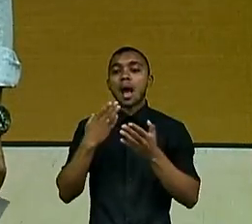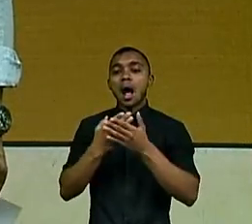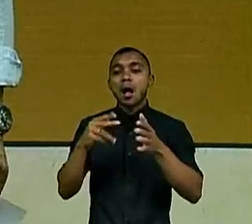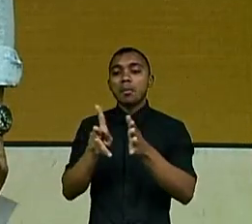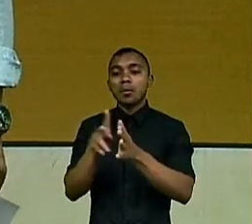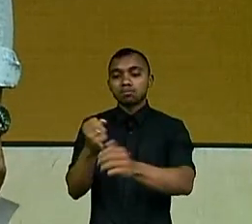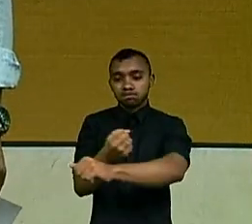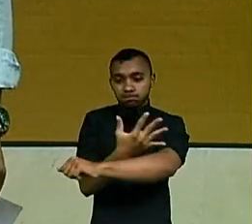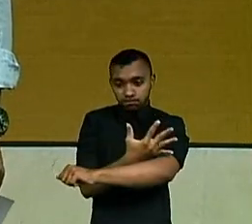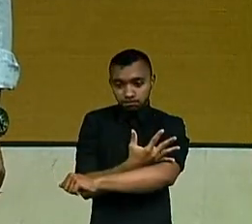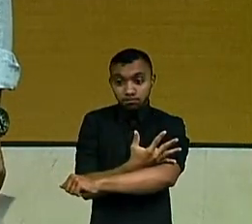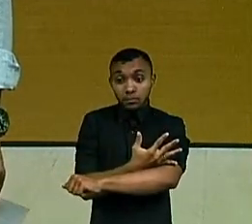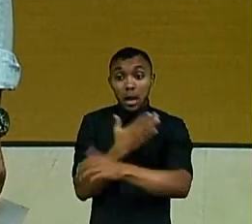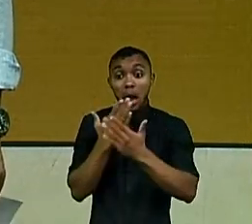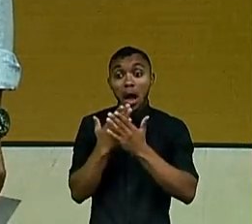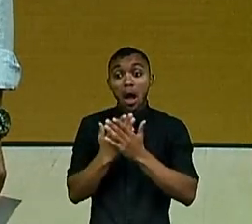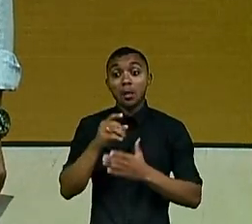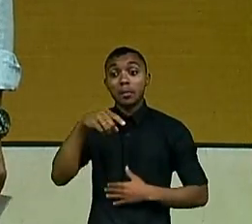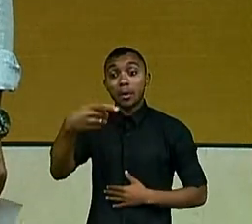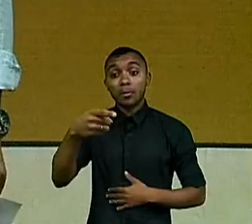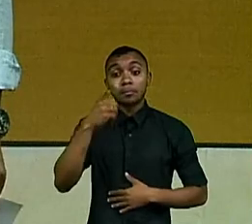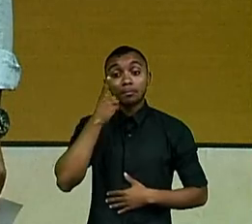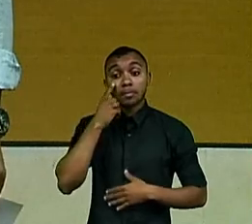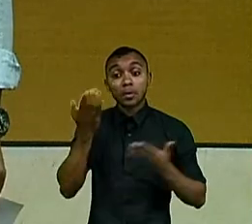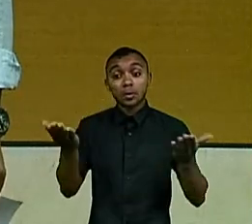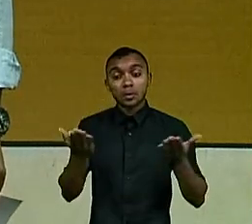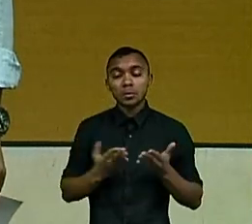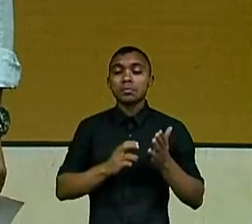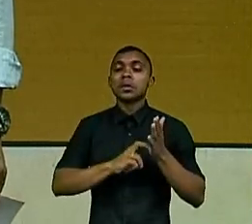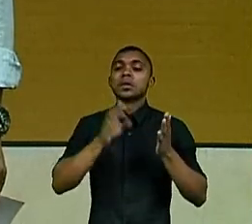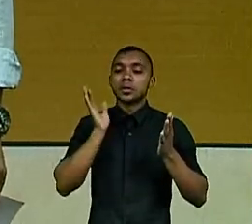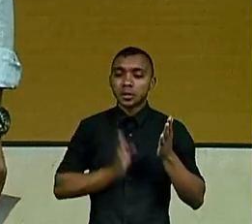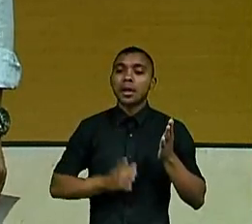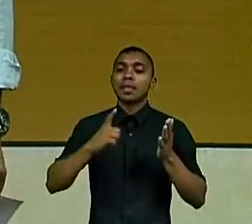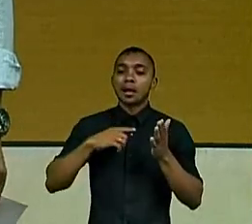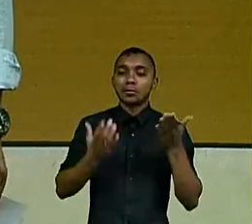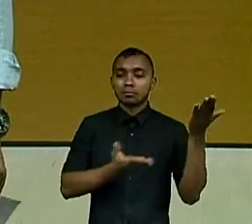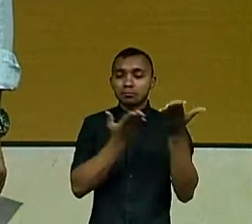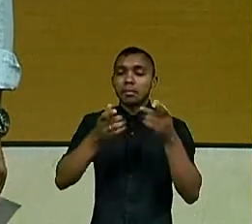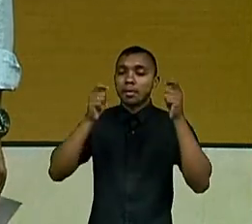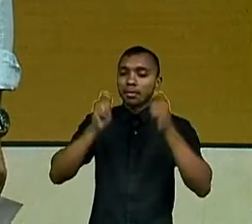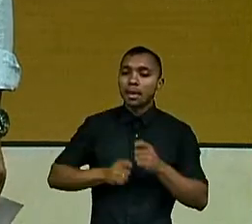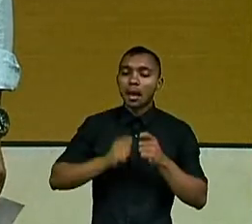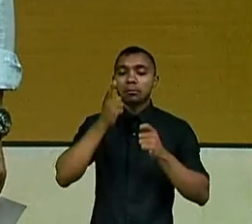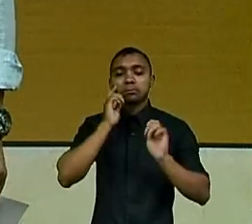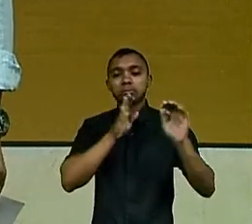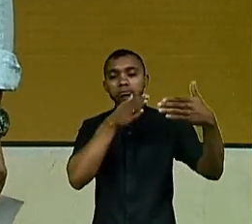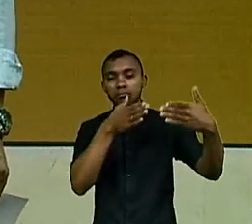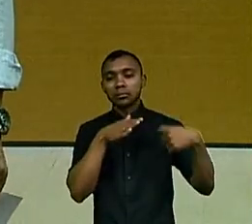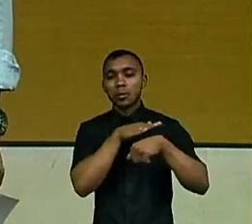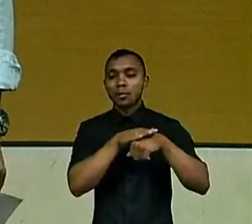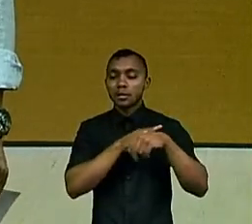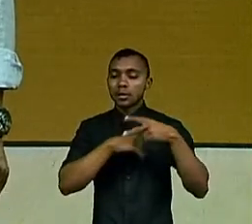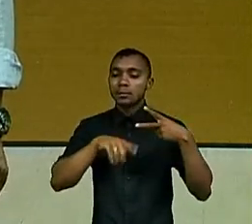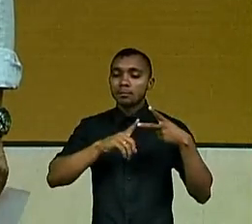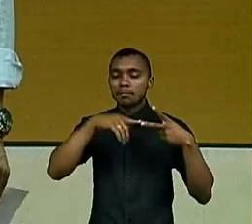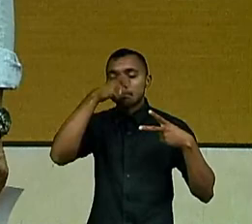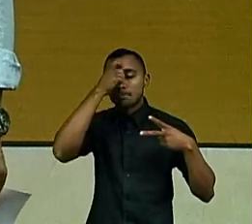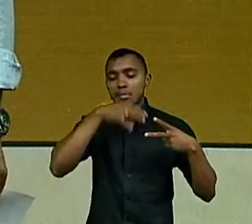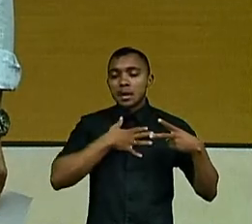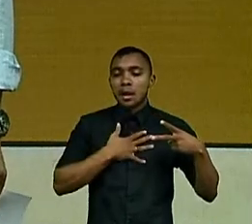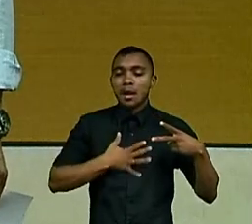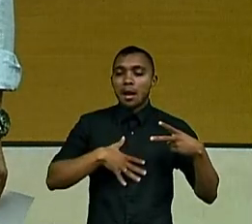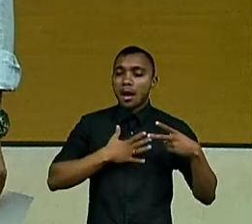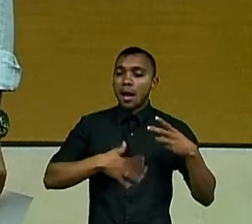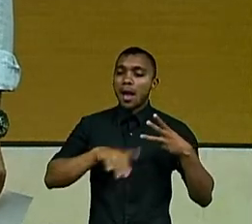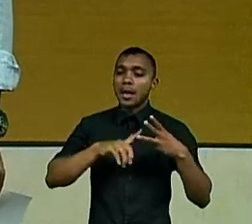é a coisa a aula mas aí durante a manhã a gente tem esse plantão que você pode ir lá conversar dar uma acalmada uma orientação lá ansiedade